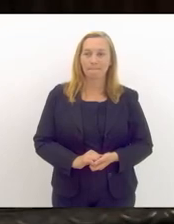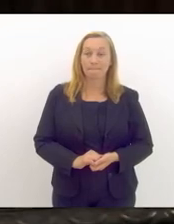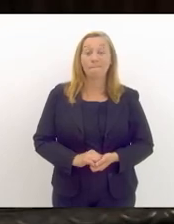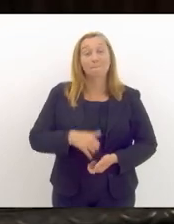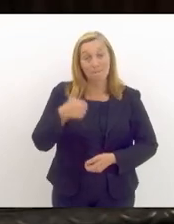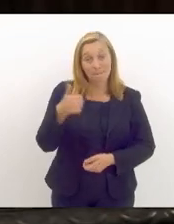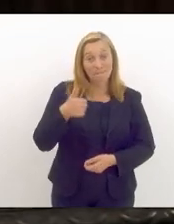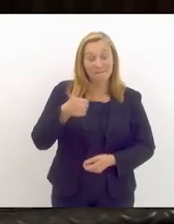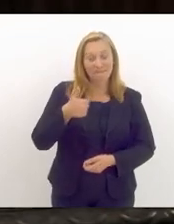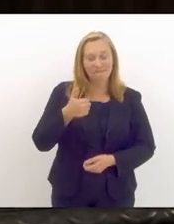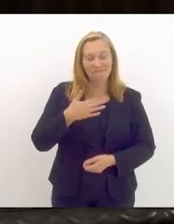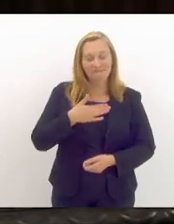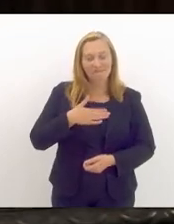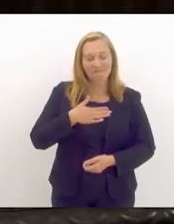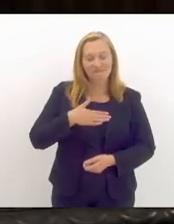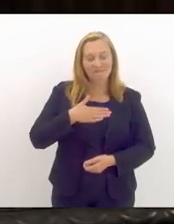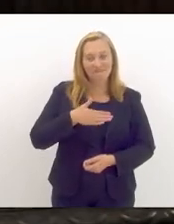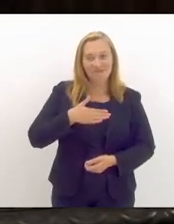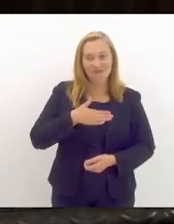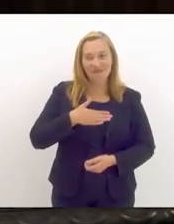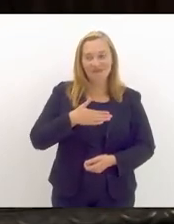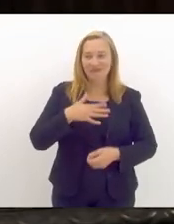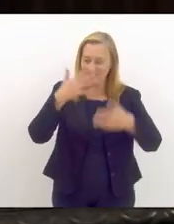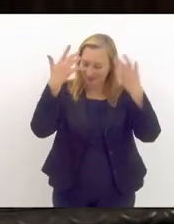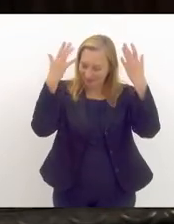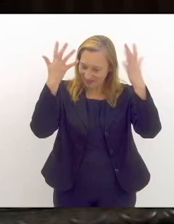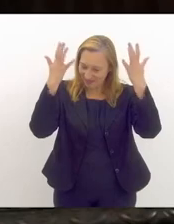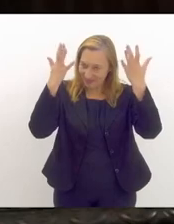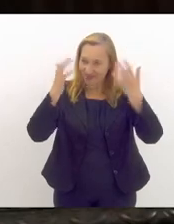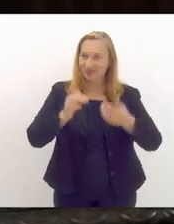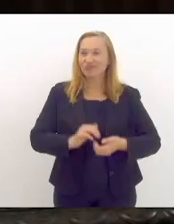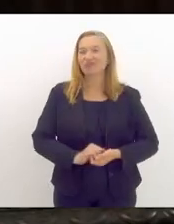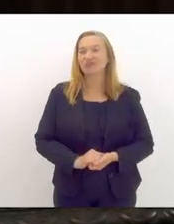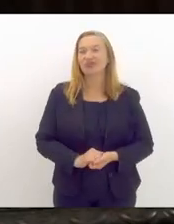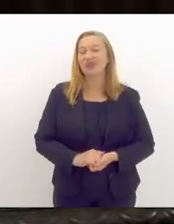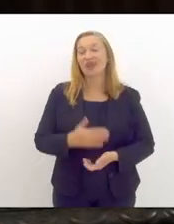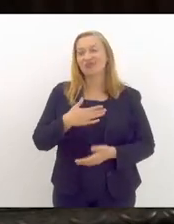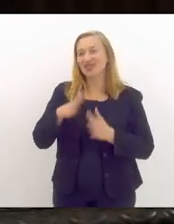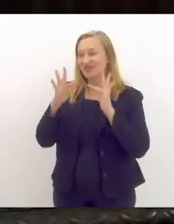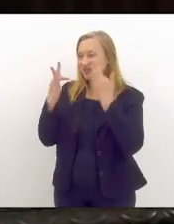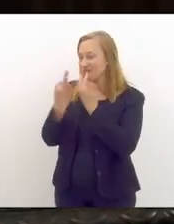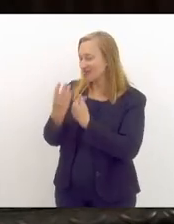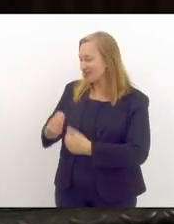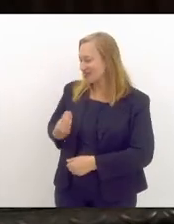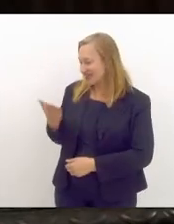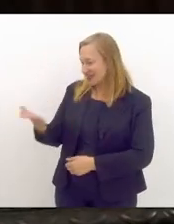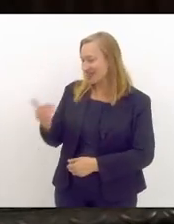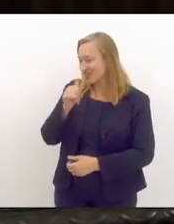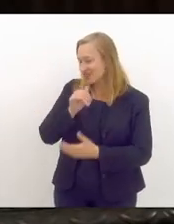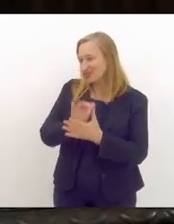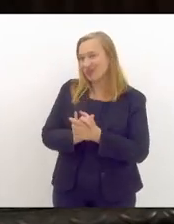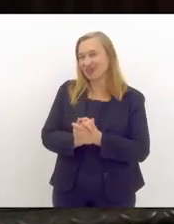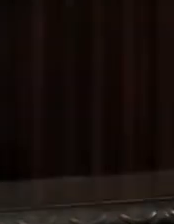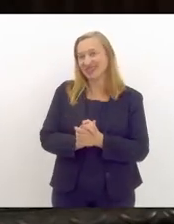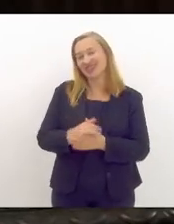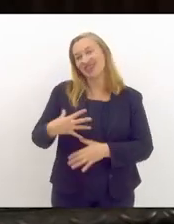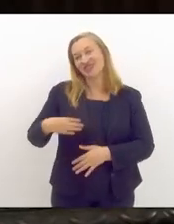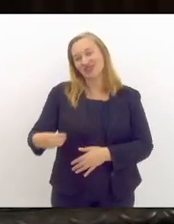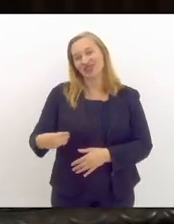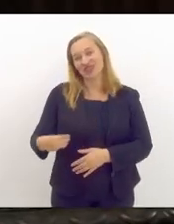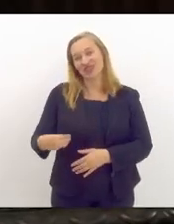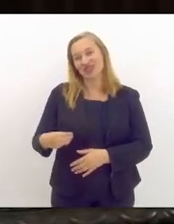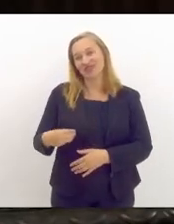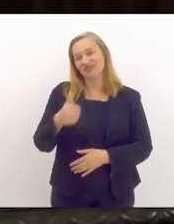primeiramente, gostaria de saudar a minha família aqui presente, minha esposa, minha filha, meu